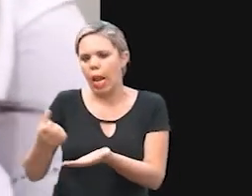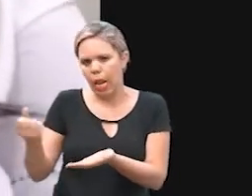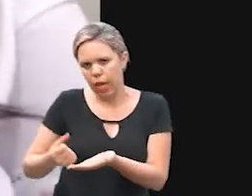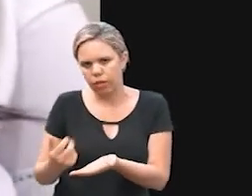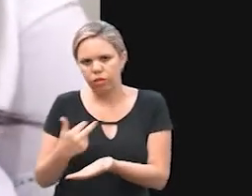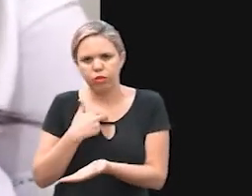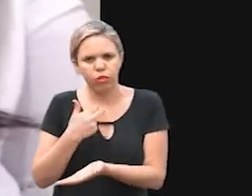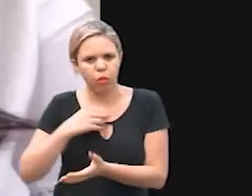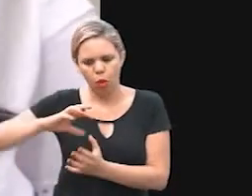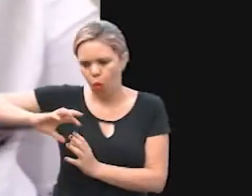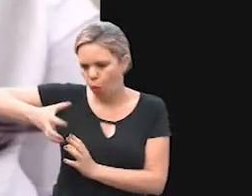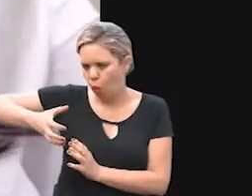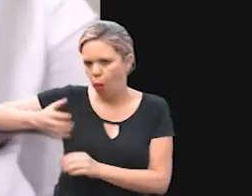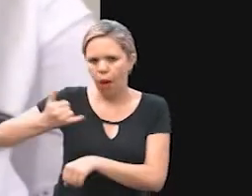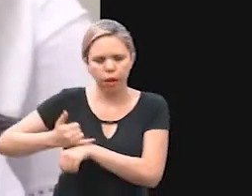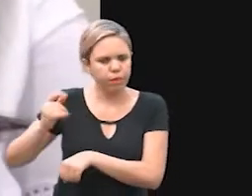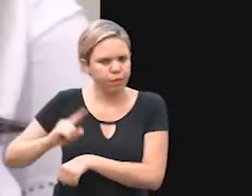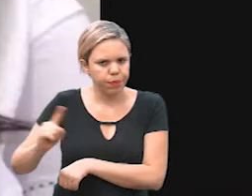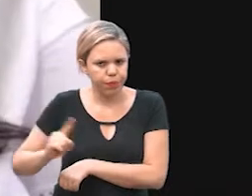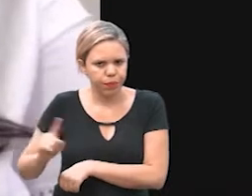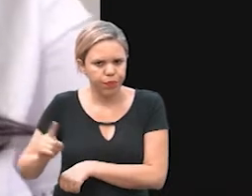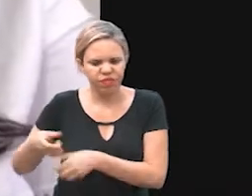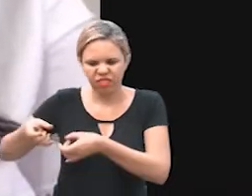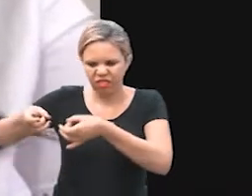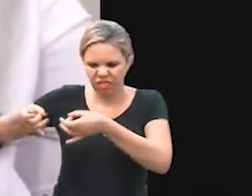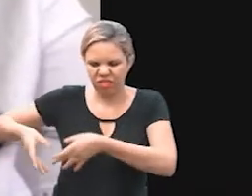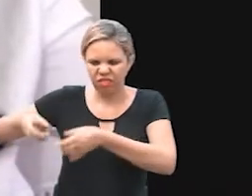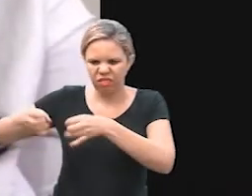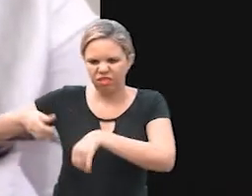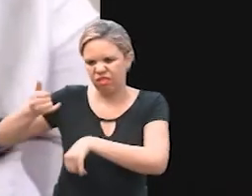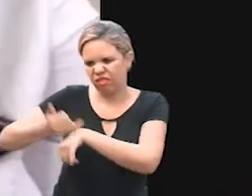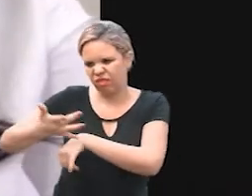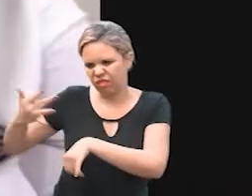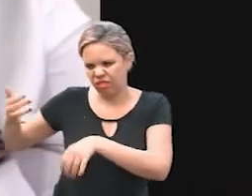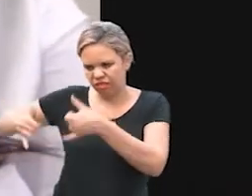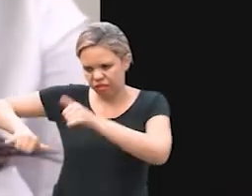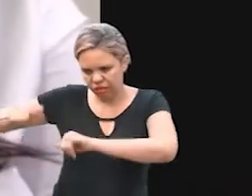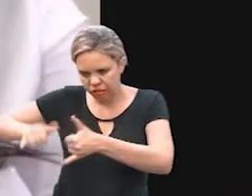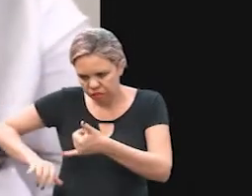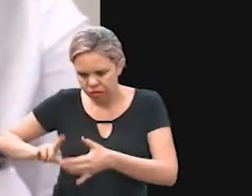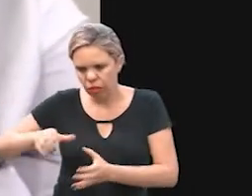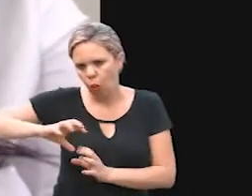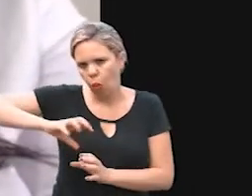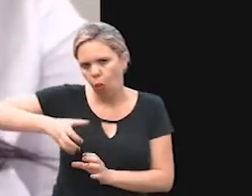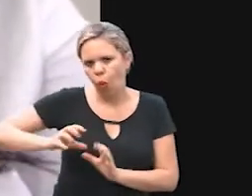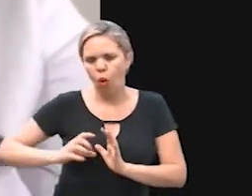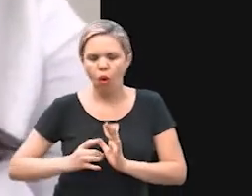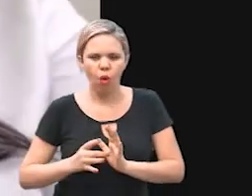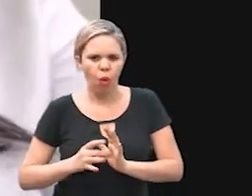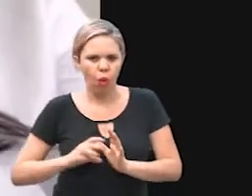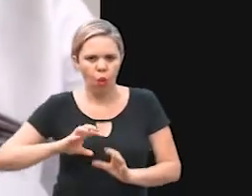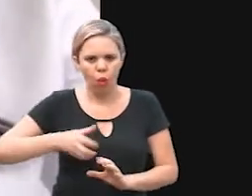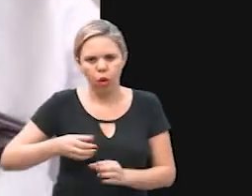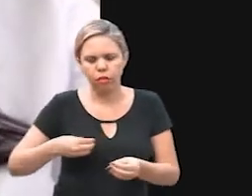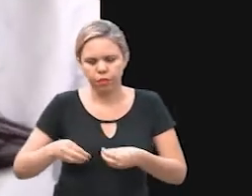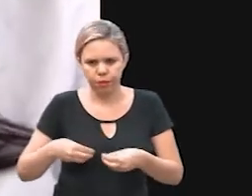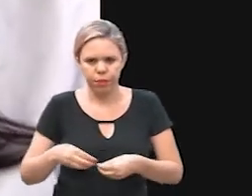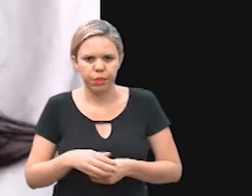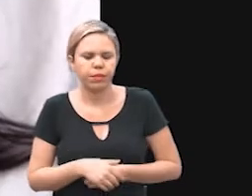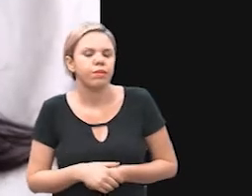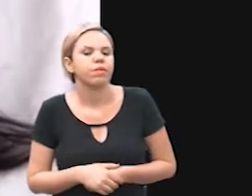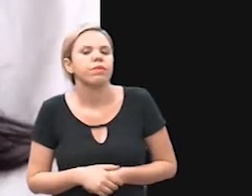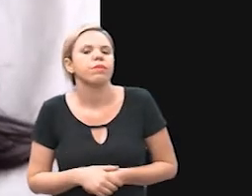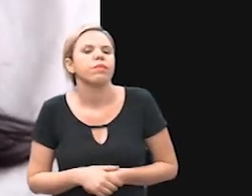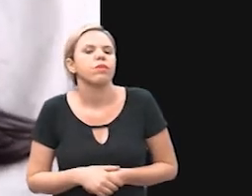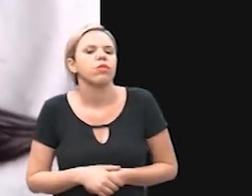Não pode ser tampa de metal, porque ela solta, né, os metais. Então tem que ser um frasco de vidro com tampa plástica.